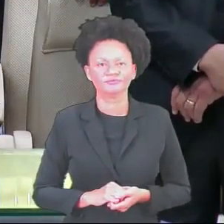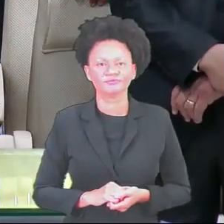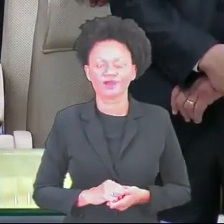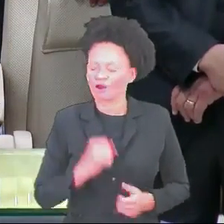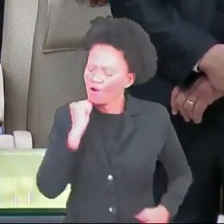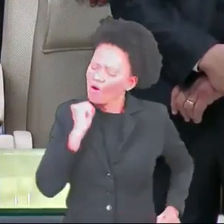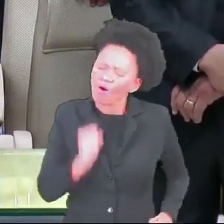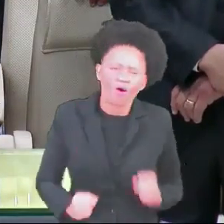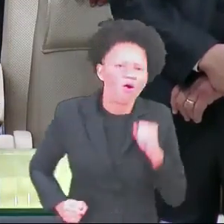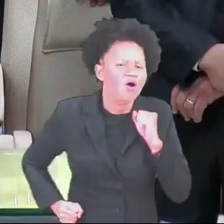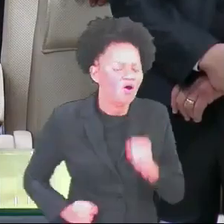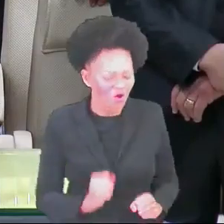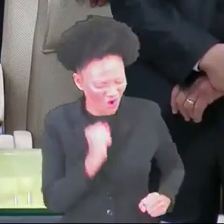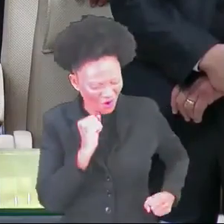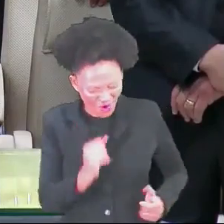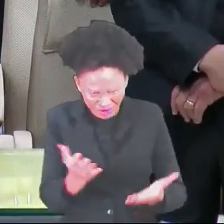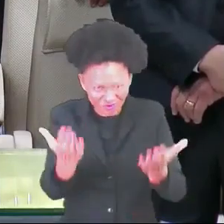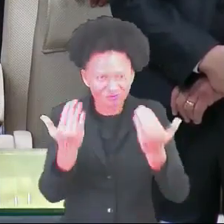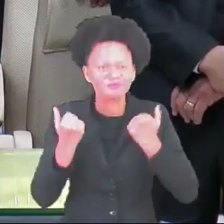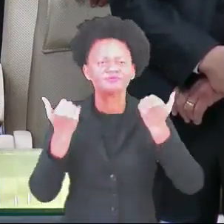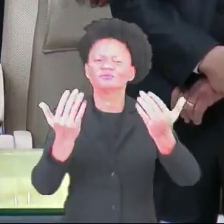Corra para cá!